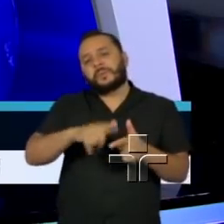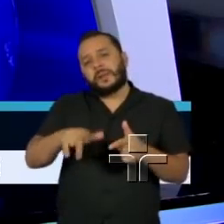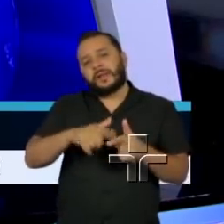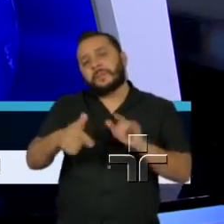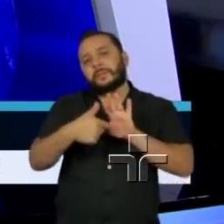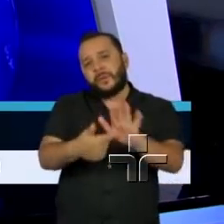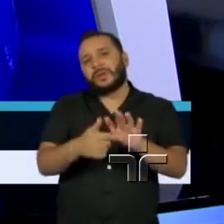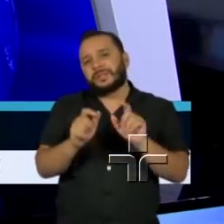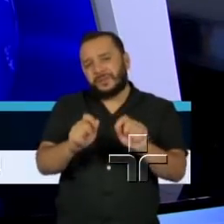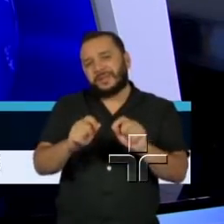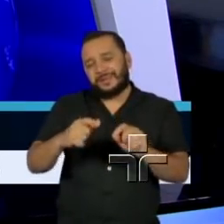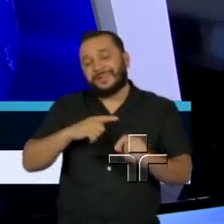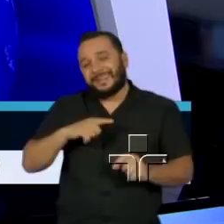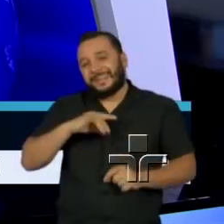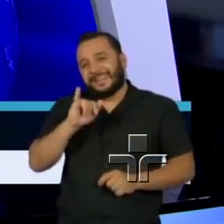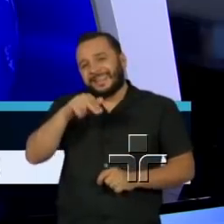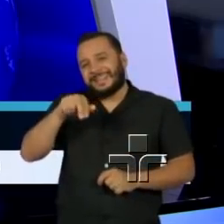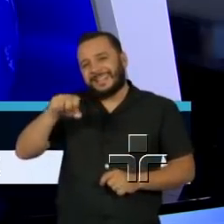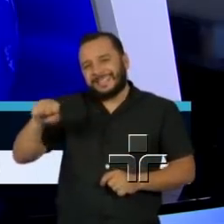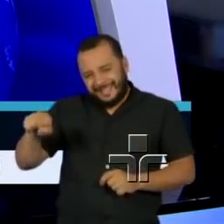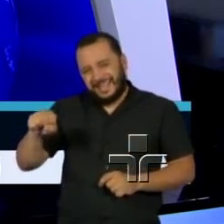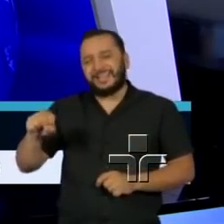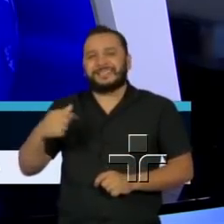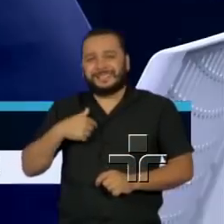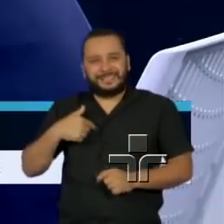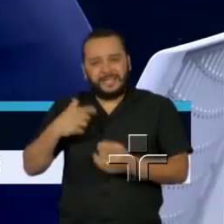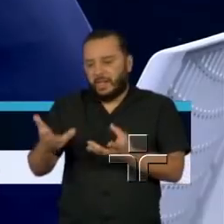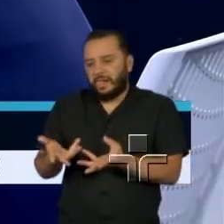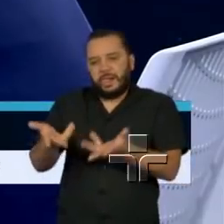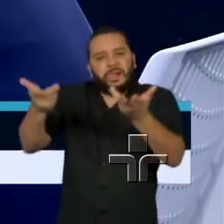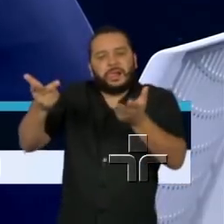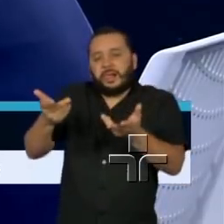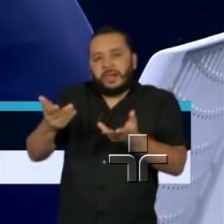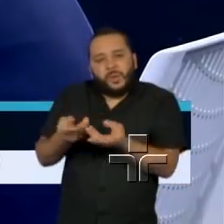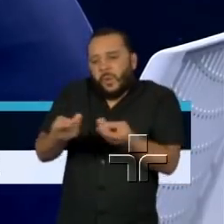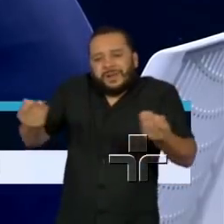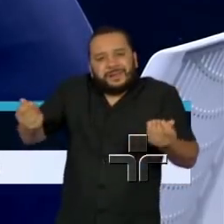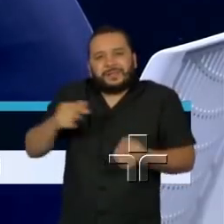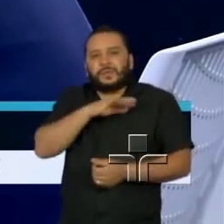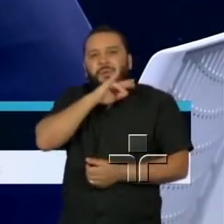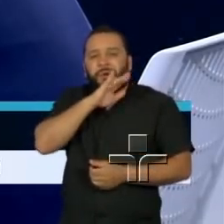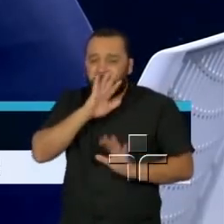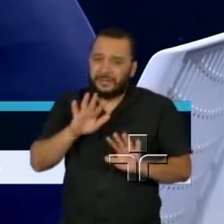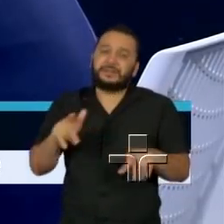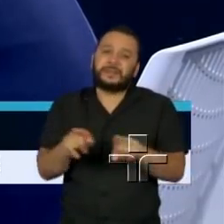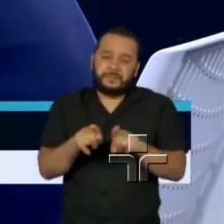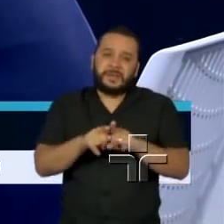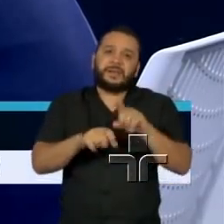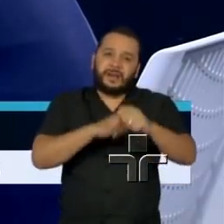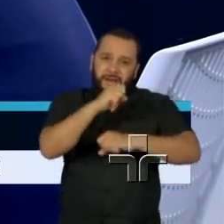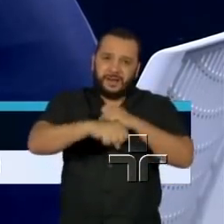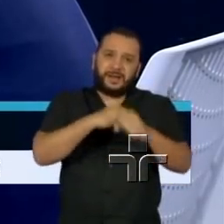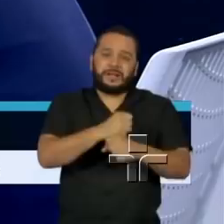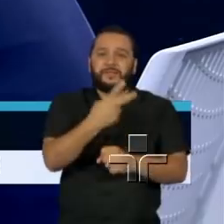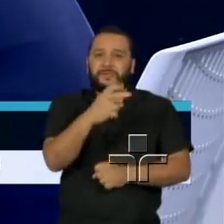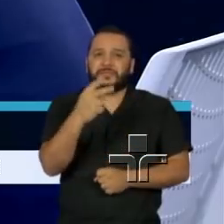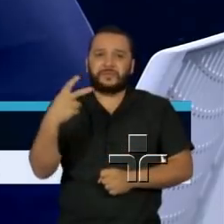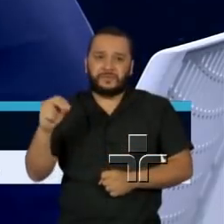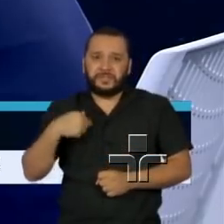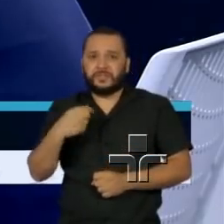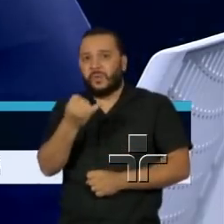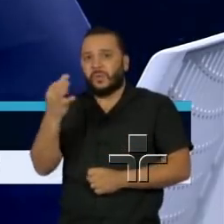eficiência do INSS, né? Na semana passada, o próprio presidente do órgão disse que em 2020 não descartaria o fechamento de agências